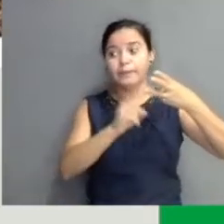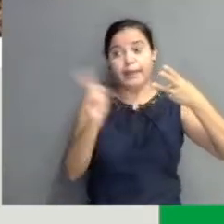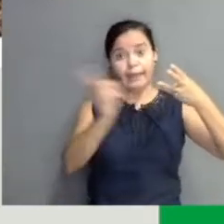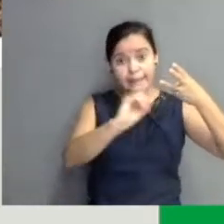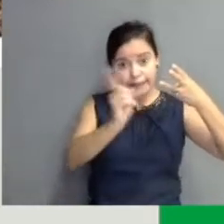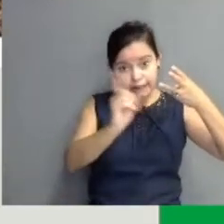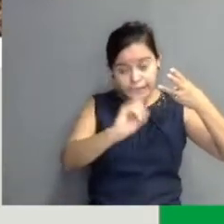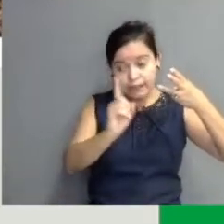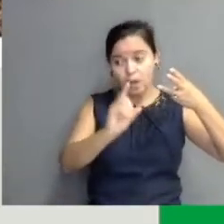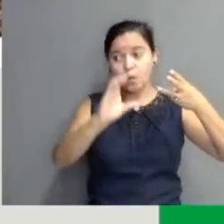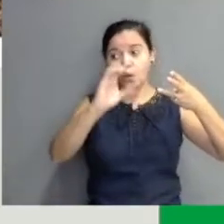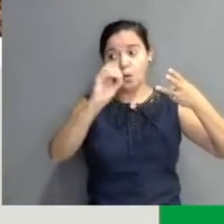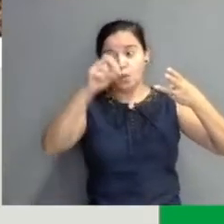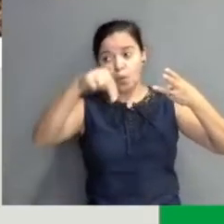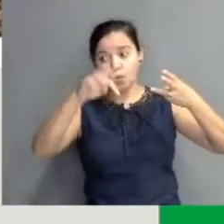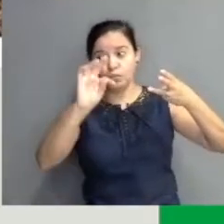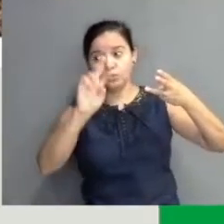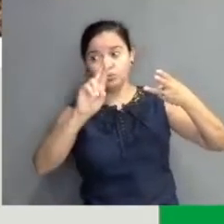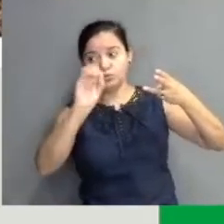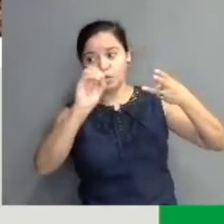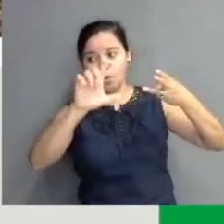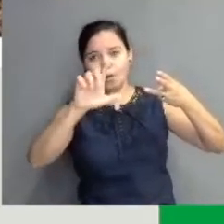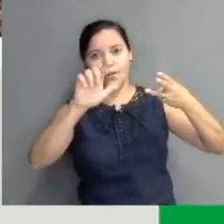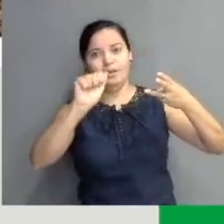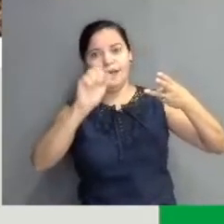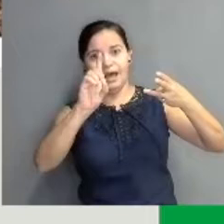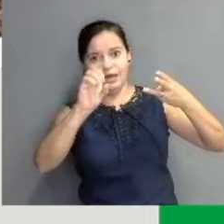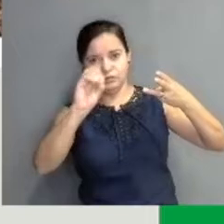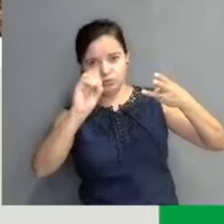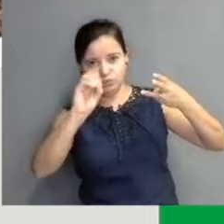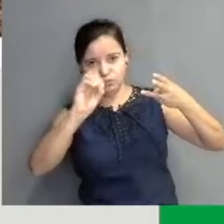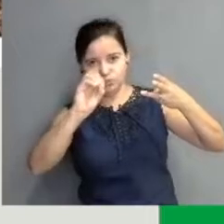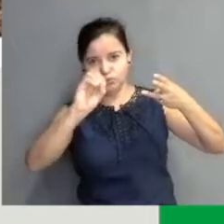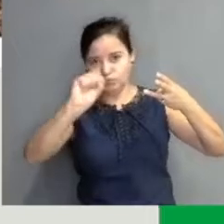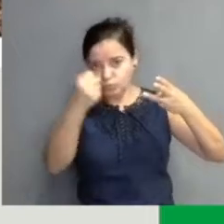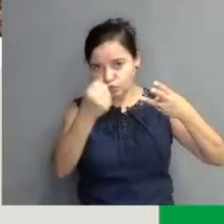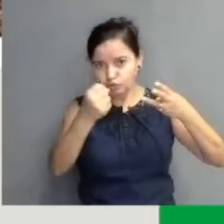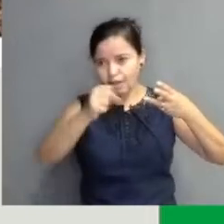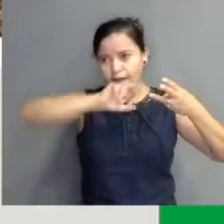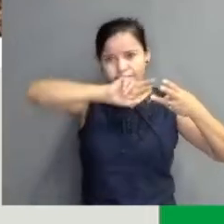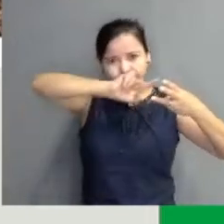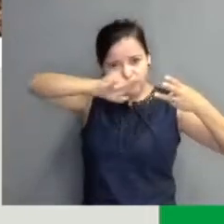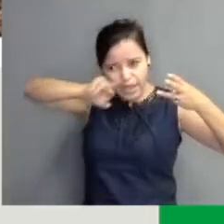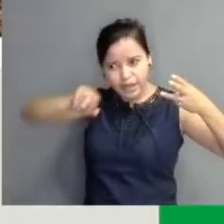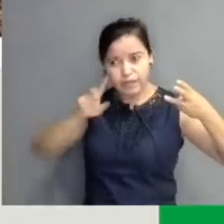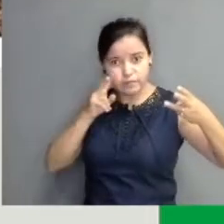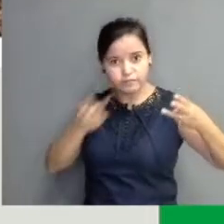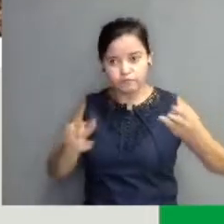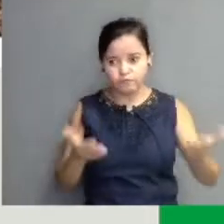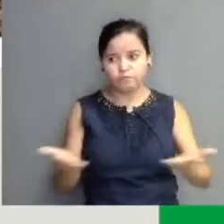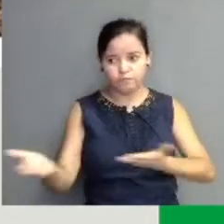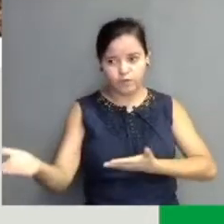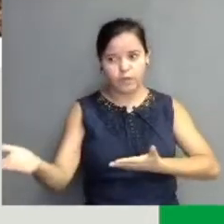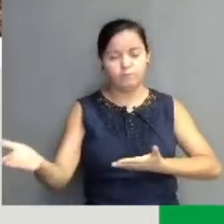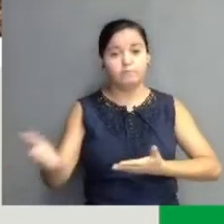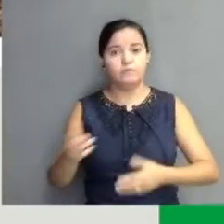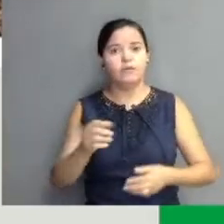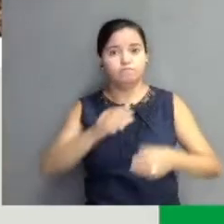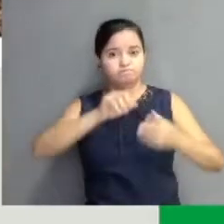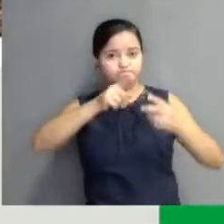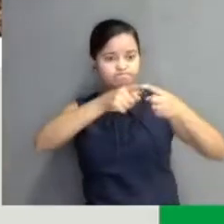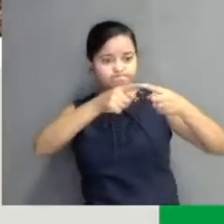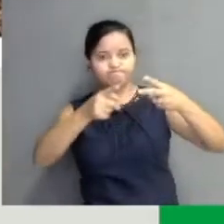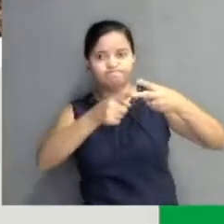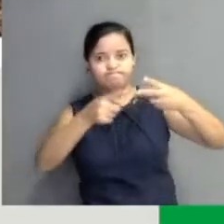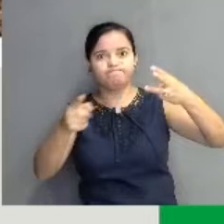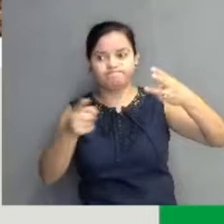como lixão. Gente, o próprio nome lixão já diz muito pra gente. Esse lixo ele tá ali colocado a céu aberto, exposto a céu aberto,